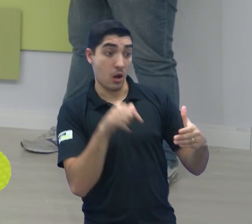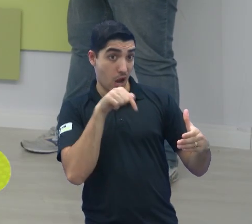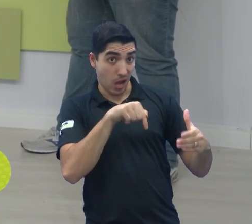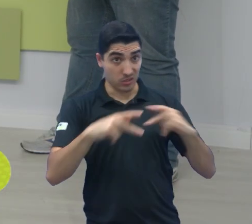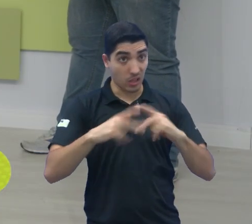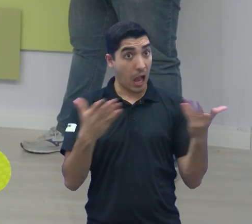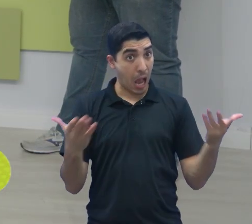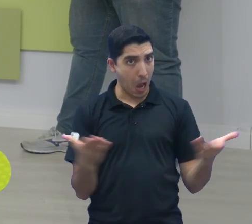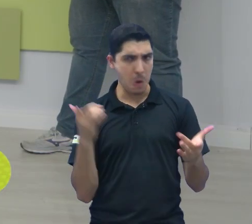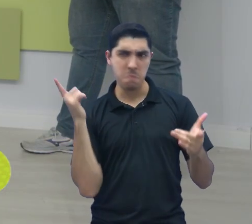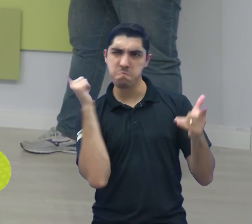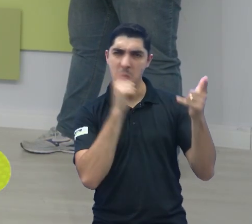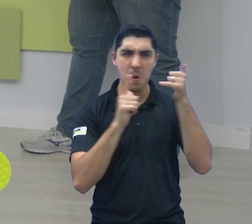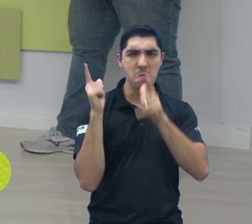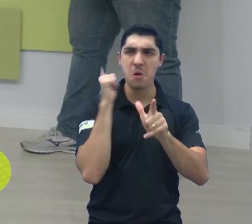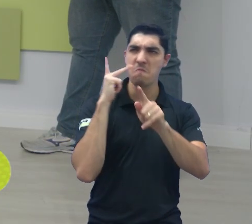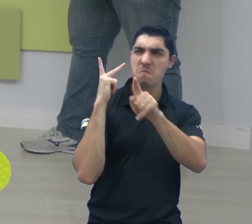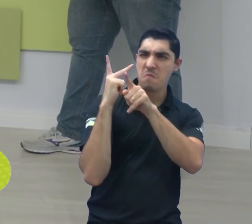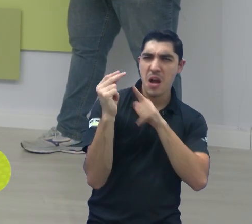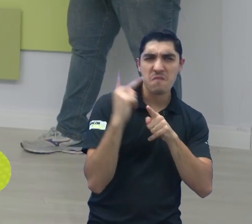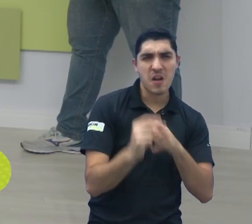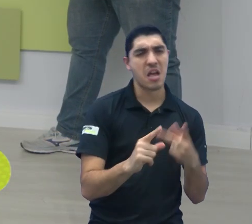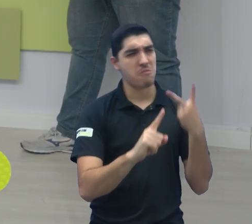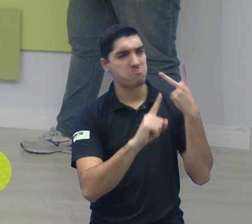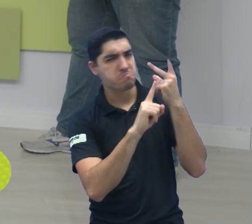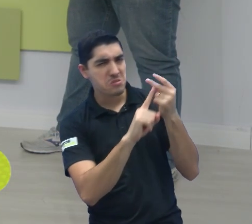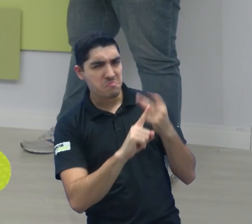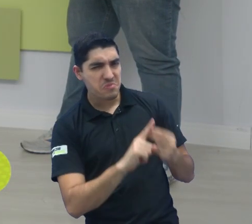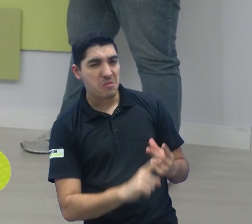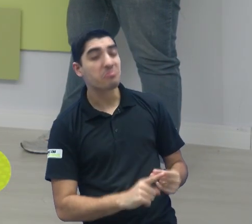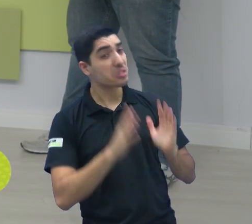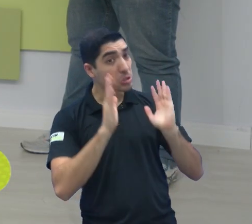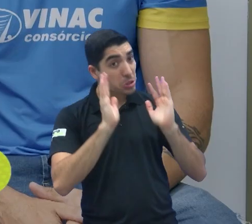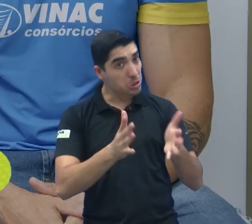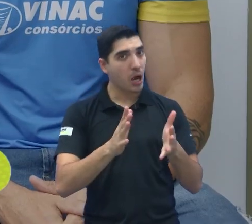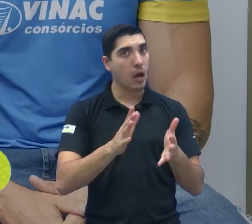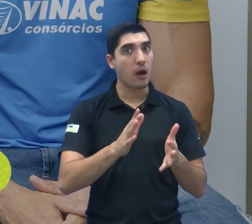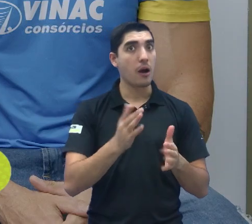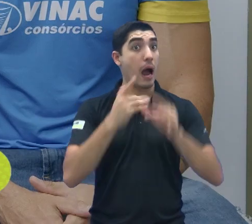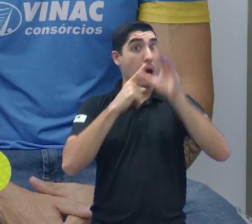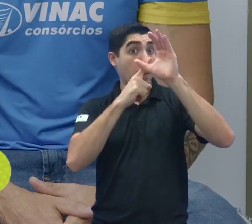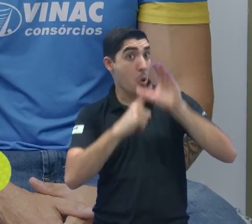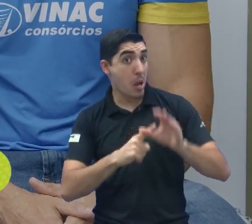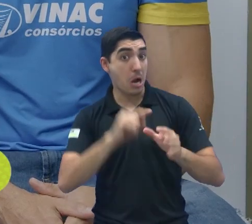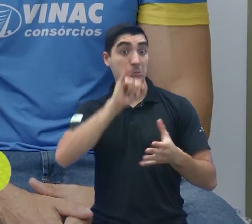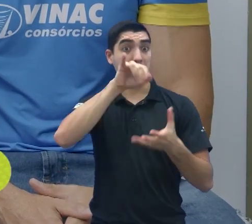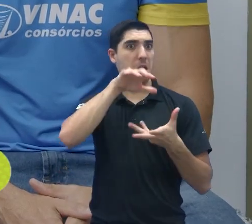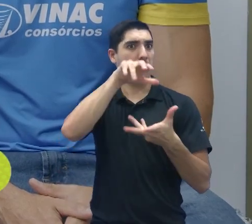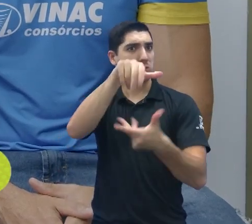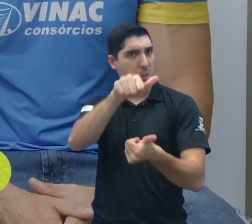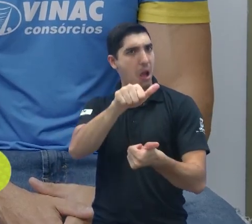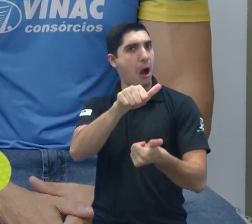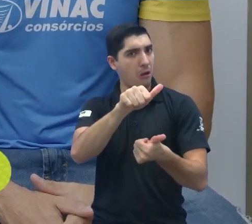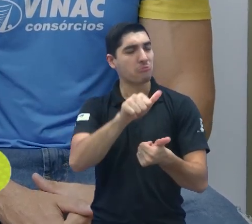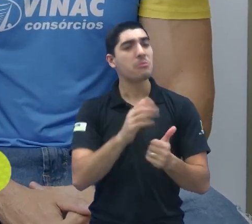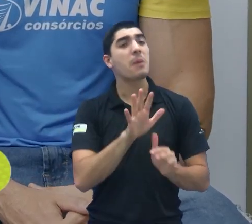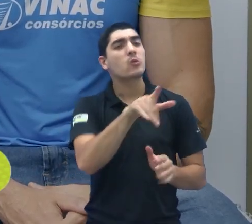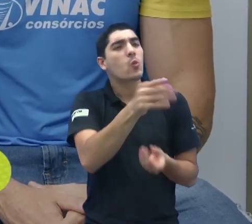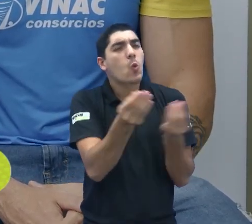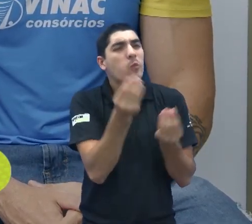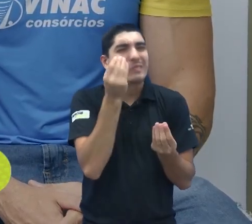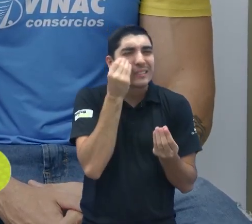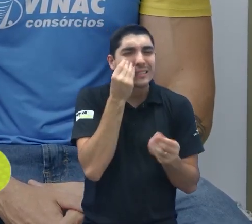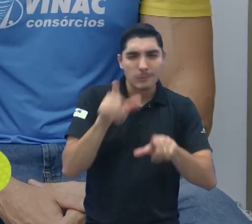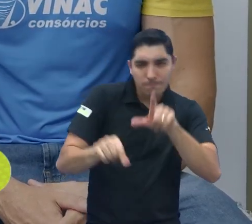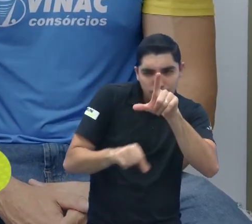competitiva, representa São José internacionalmente, mas como que foi para poder ter esse começo, trazer novas pessoas para poder participar do